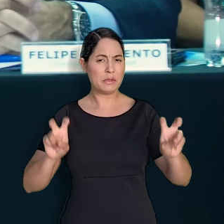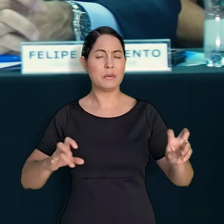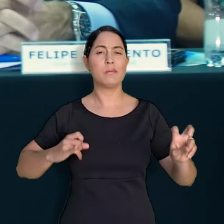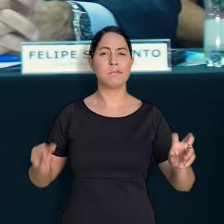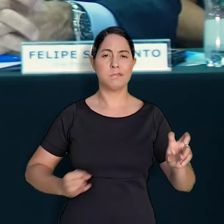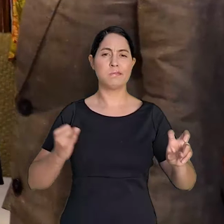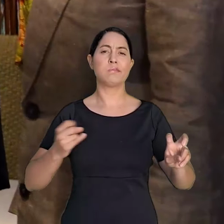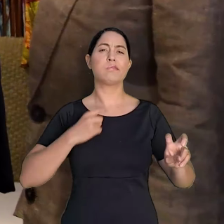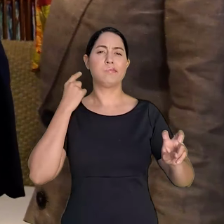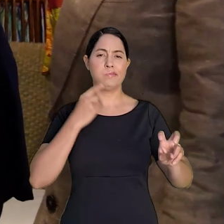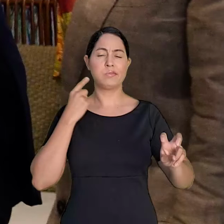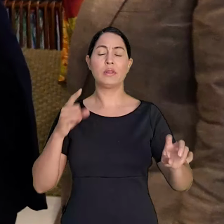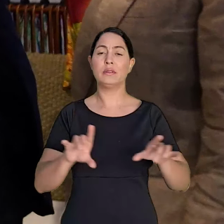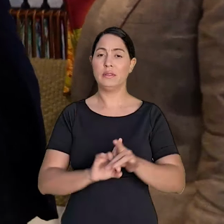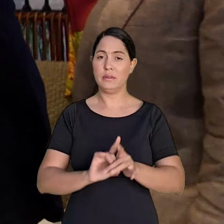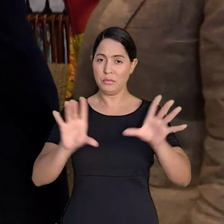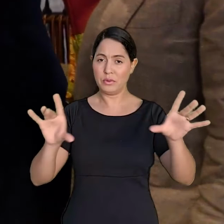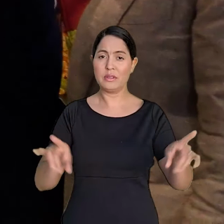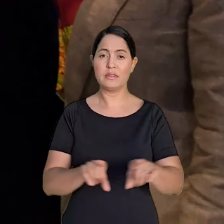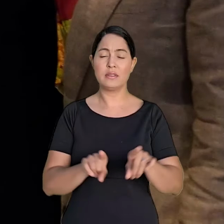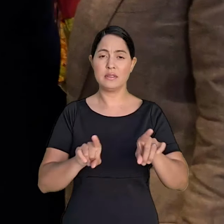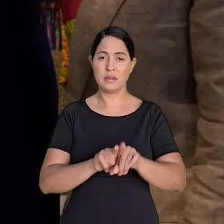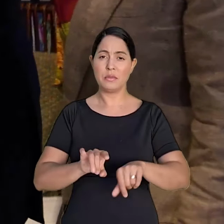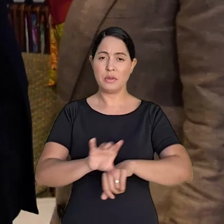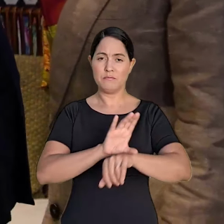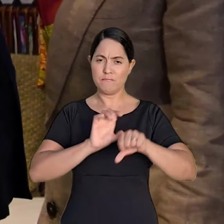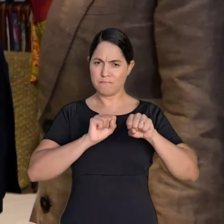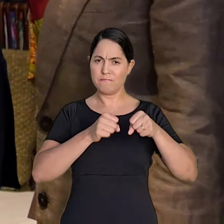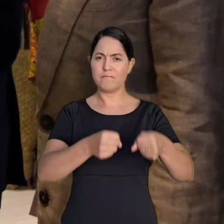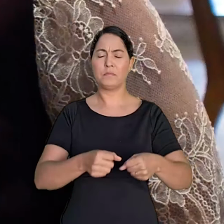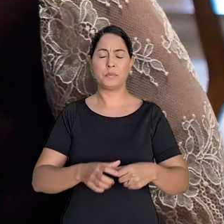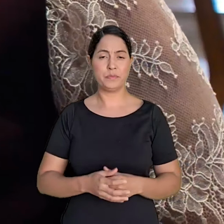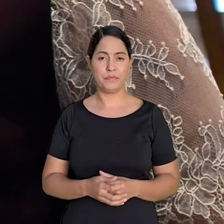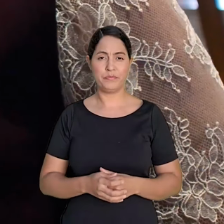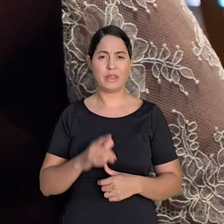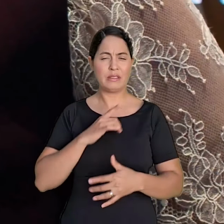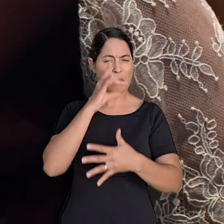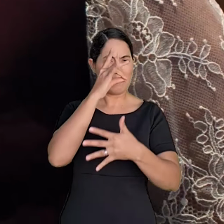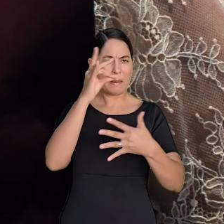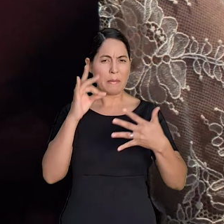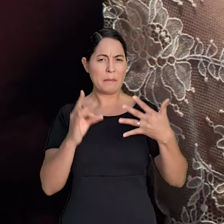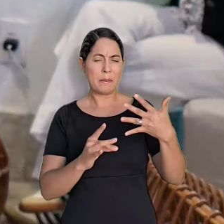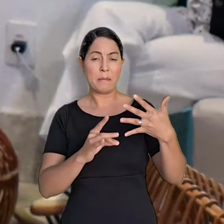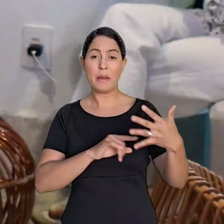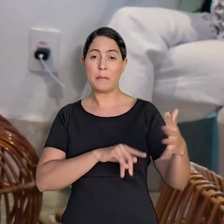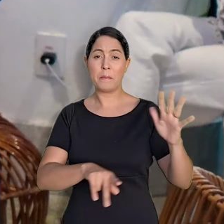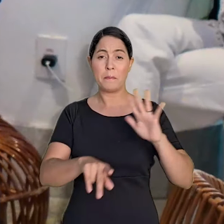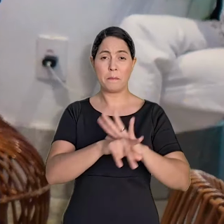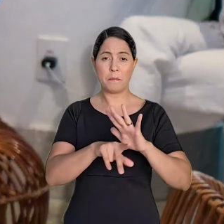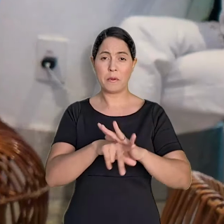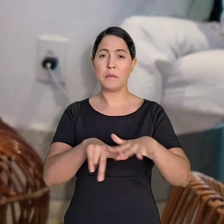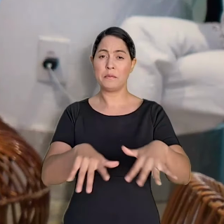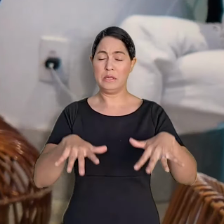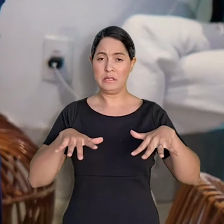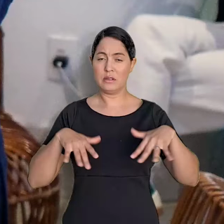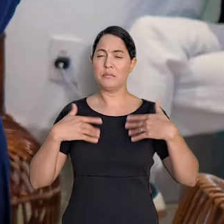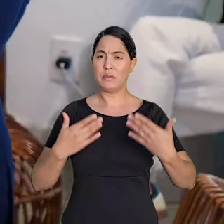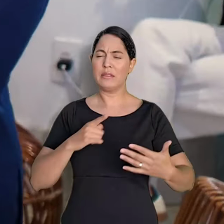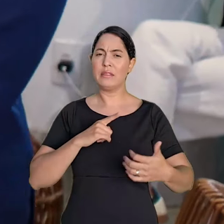a advocacia, para a democracia e para a defesa da Constituição. Entre os destaques da sessão estiveram pautas ligadas